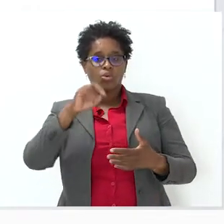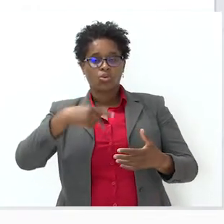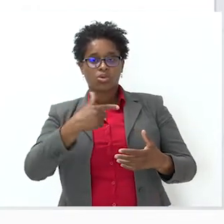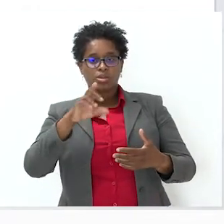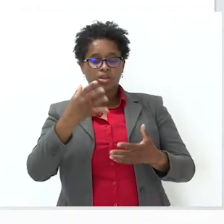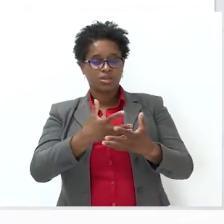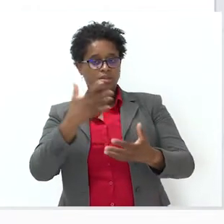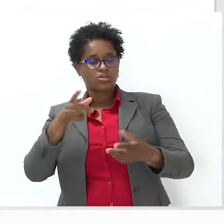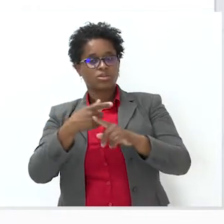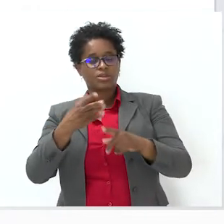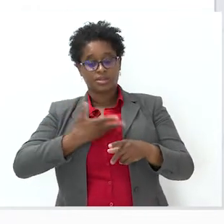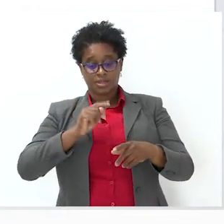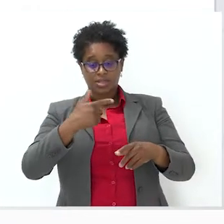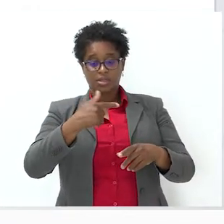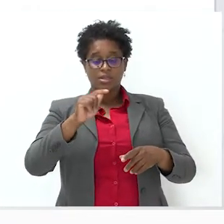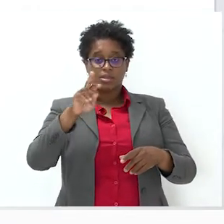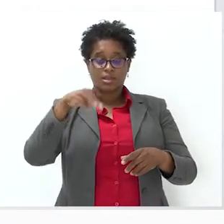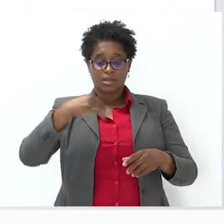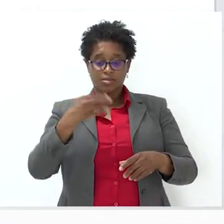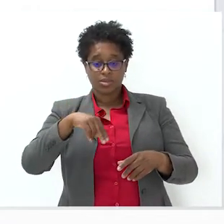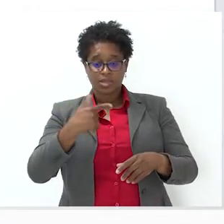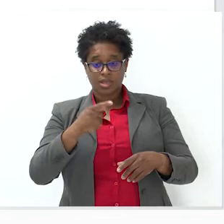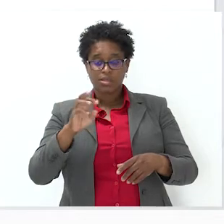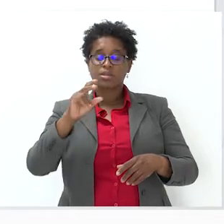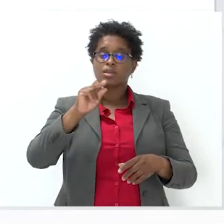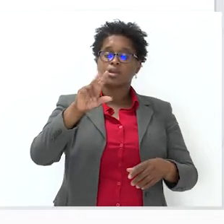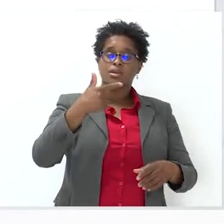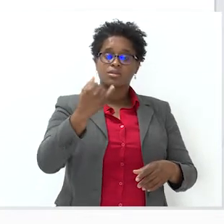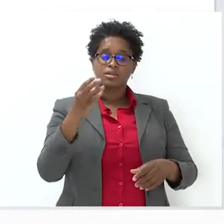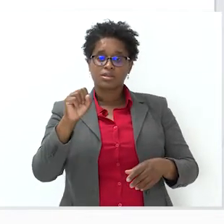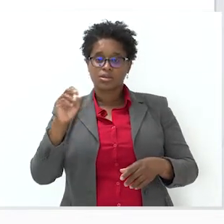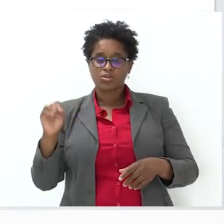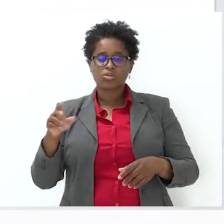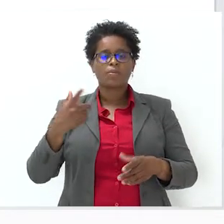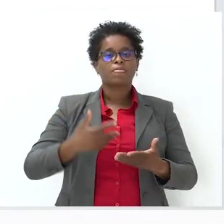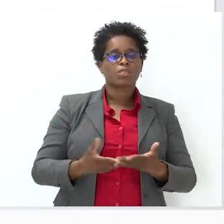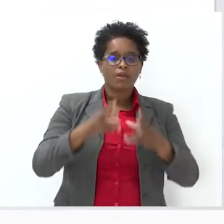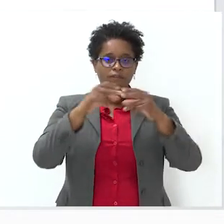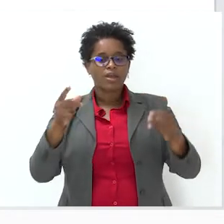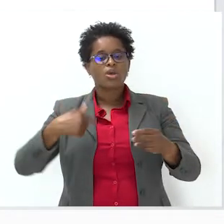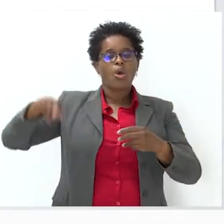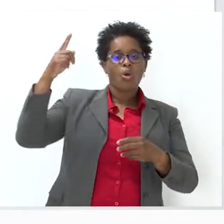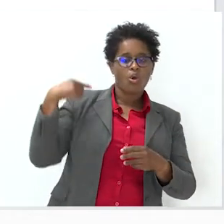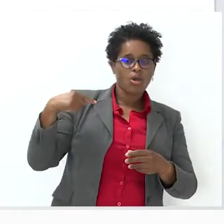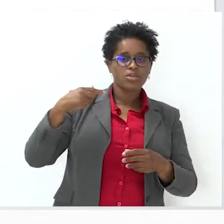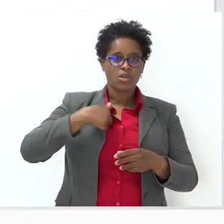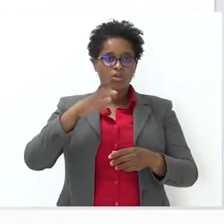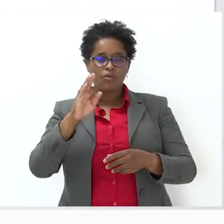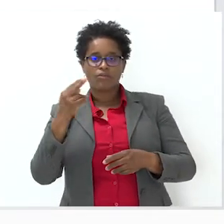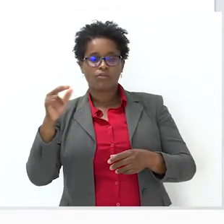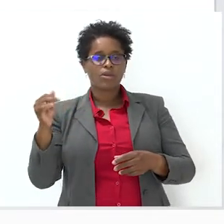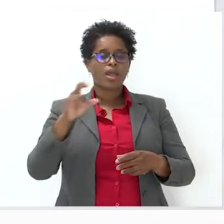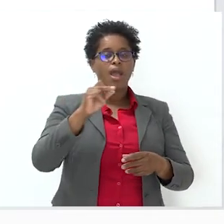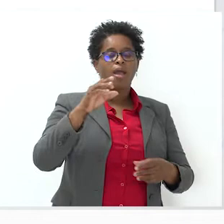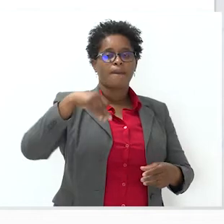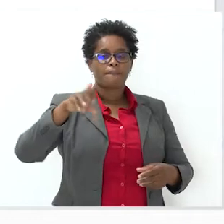com determinantes artigos. Ontem fui à praia. Então, a mais a